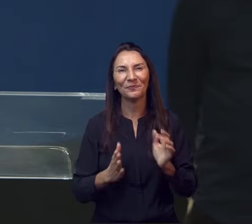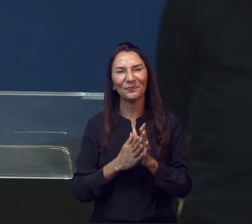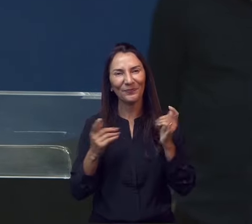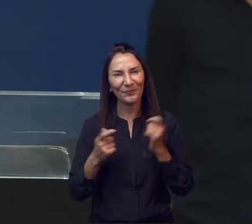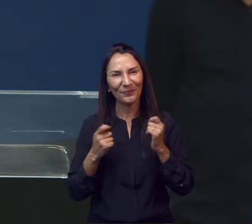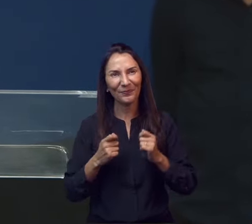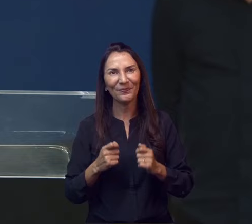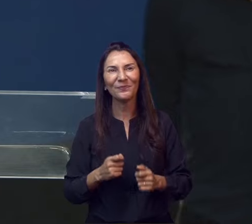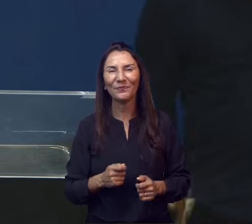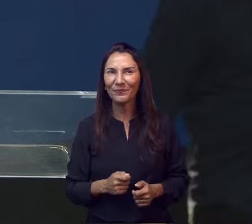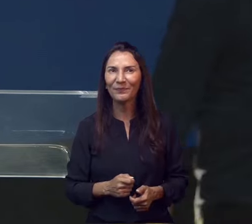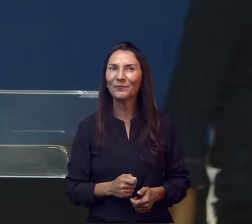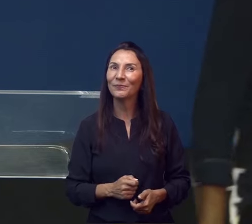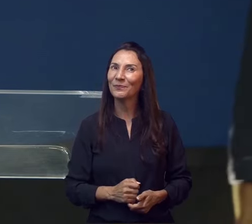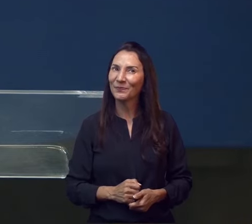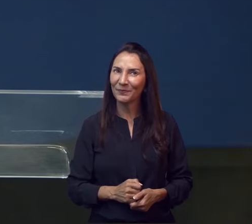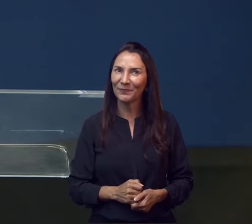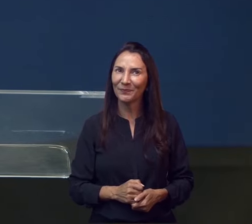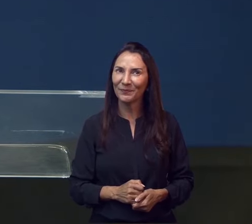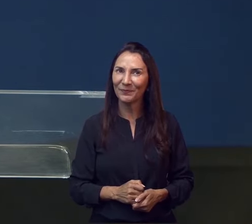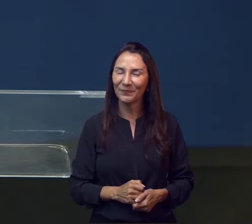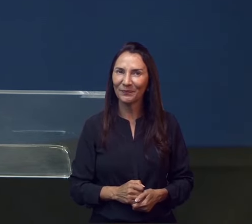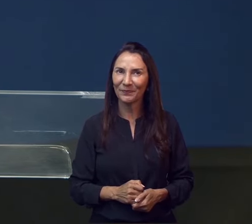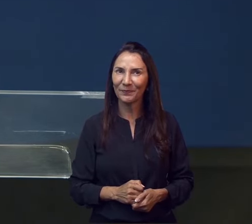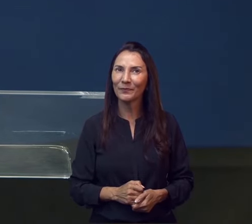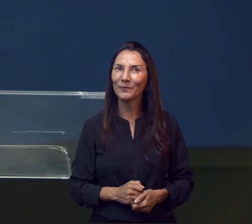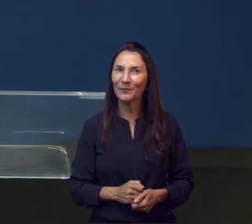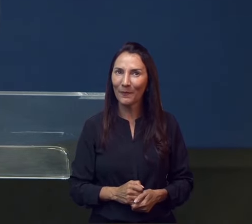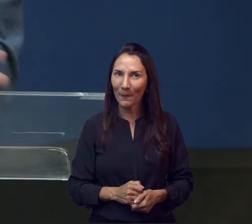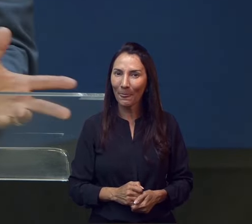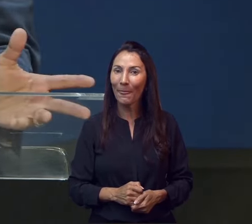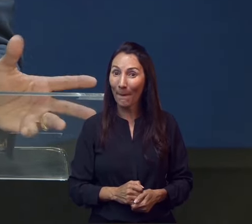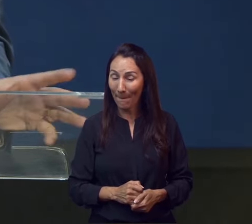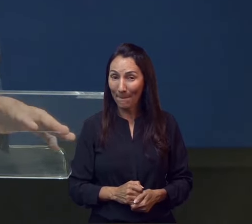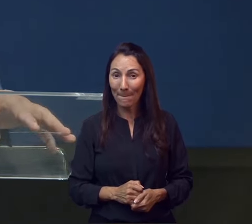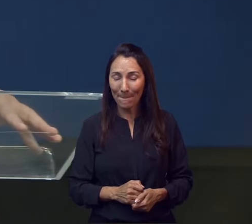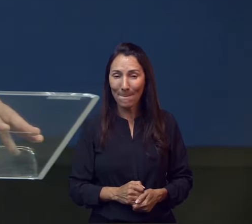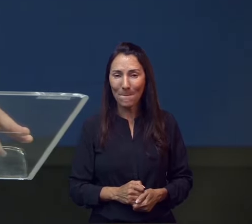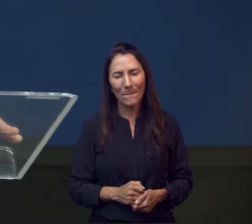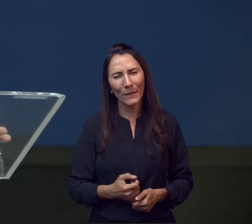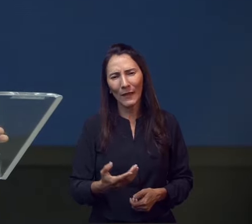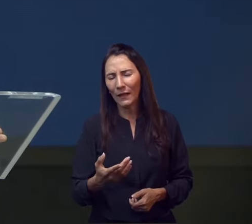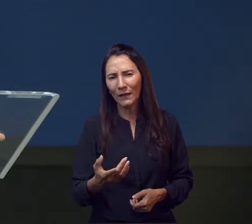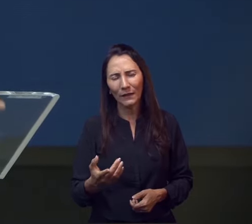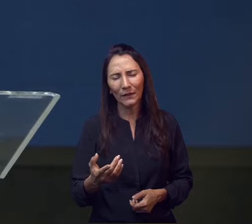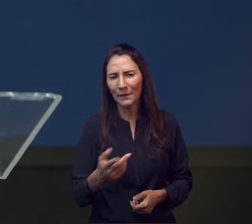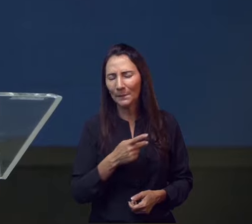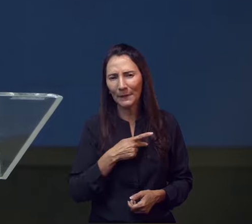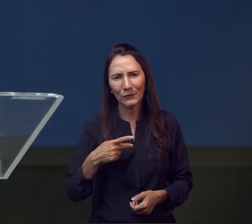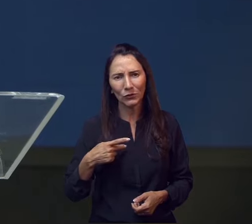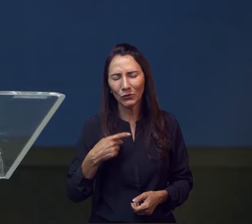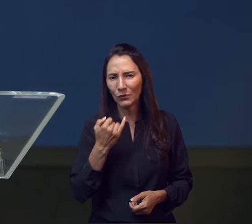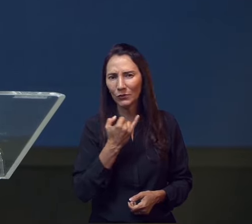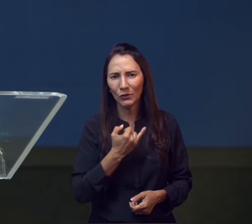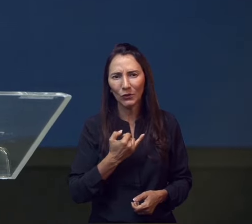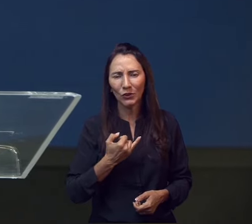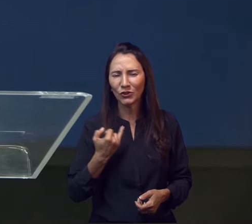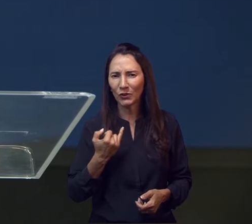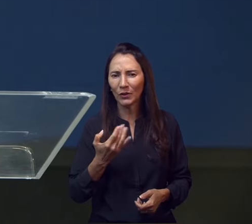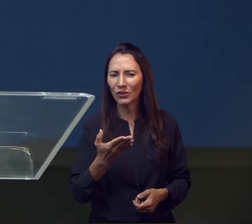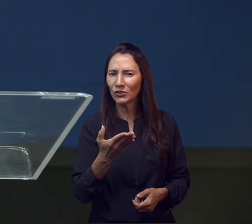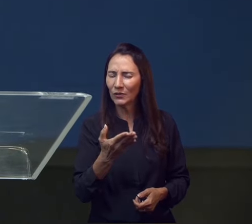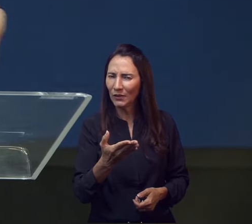ele é hoje sem dúvida alguma mal voz da Igreja Evangélica brasileira tem defesa dos